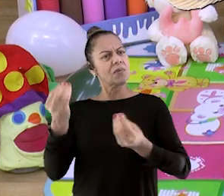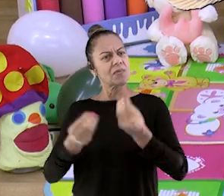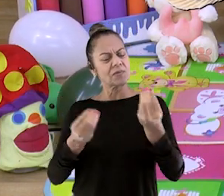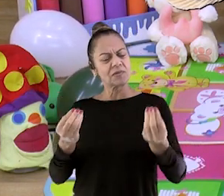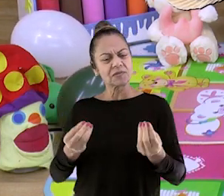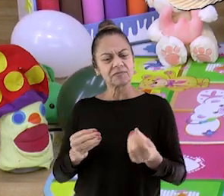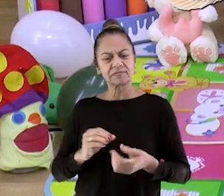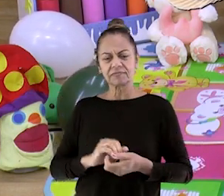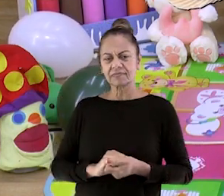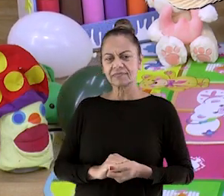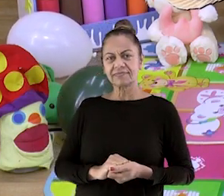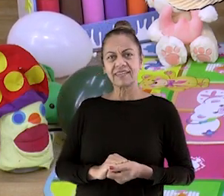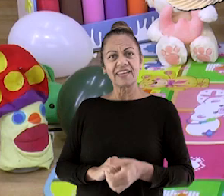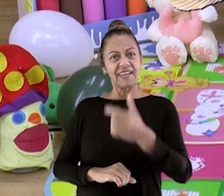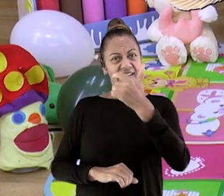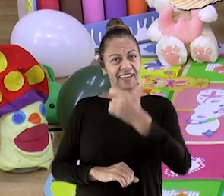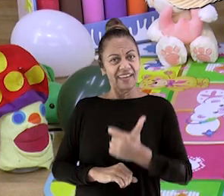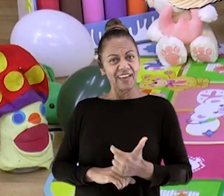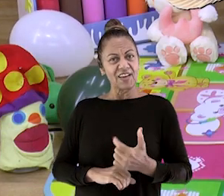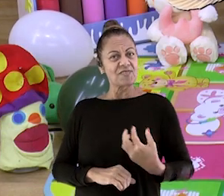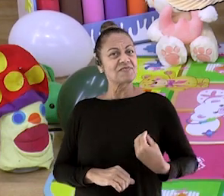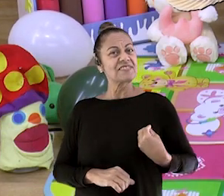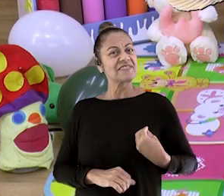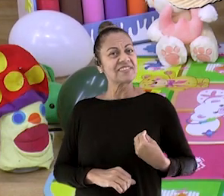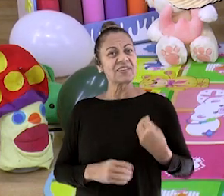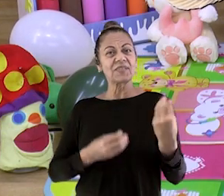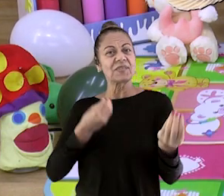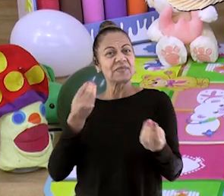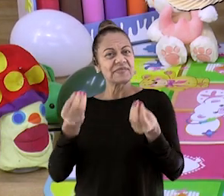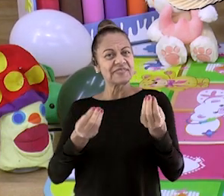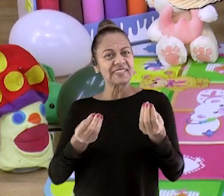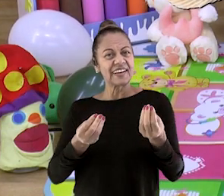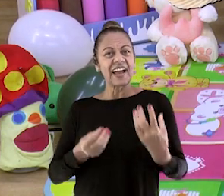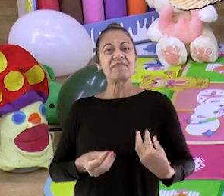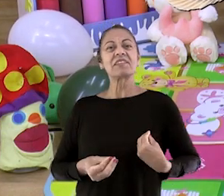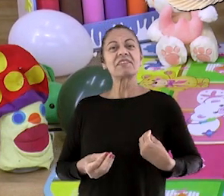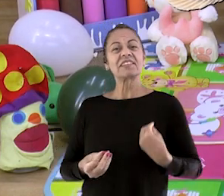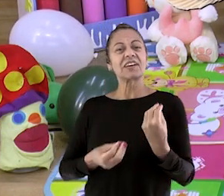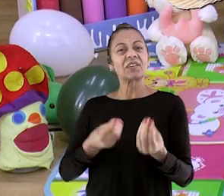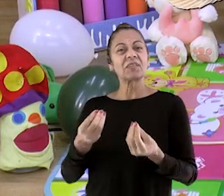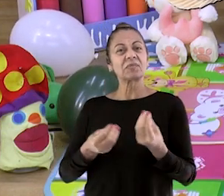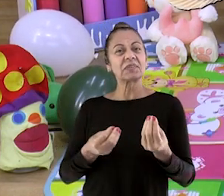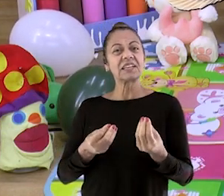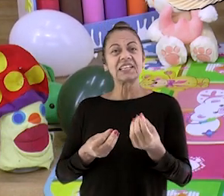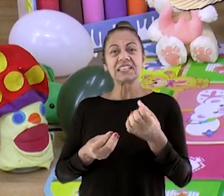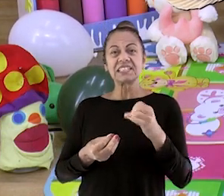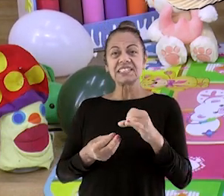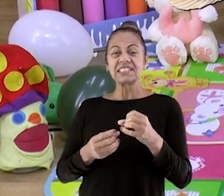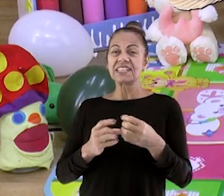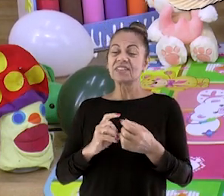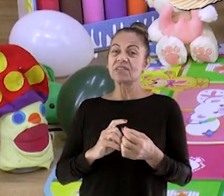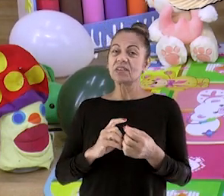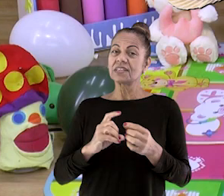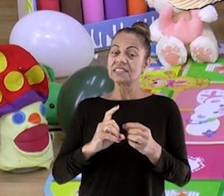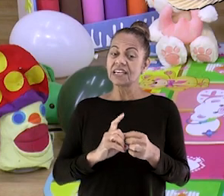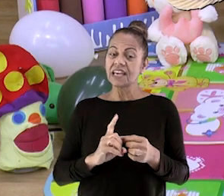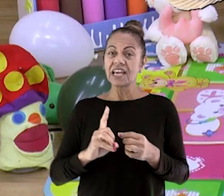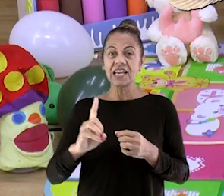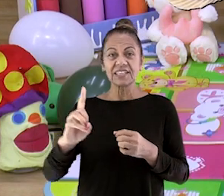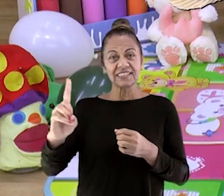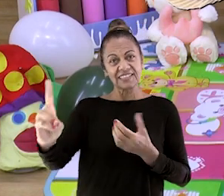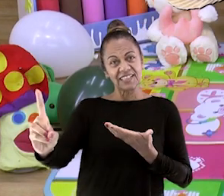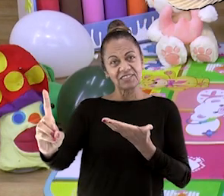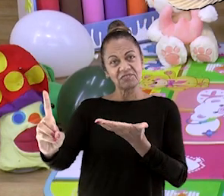fora d'água fria Como poderei viver Como poderei viver sem a tua